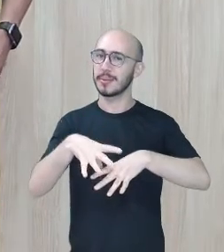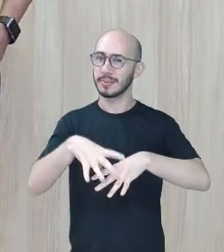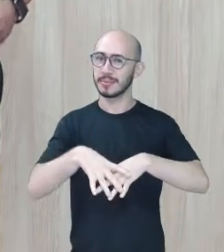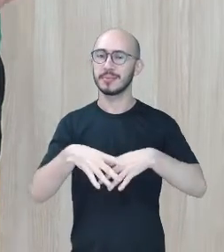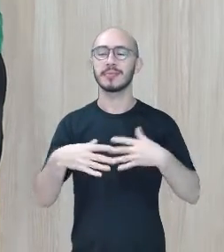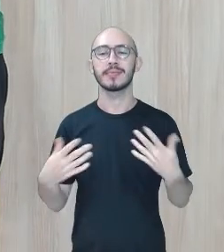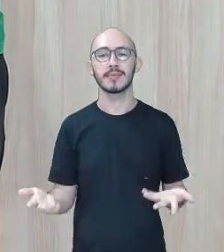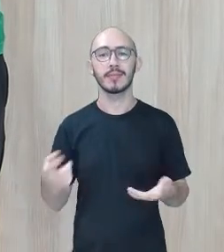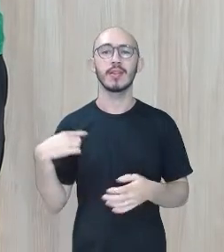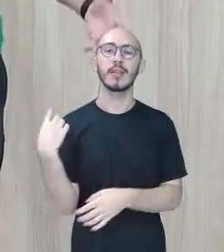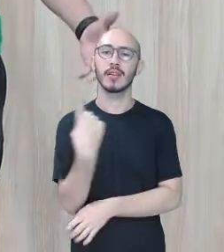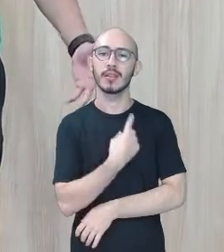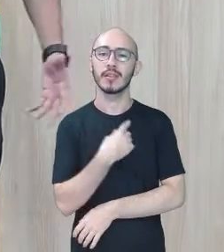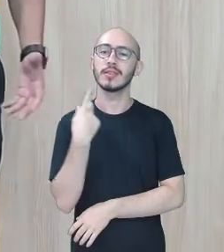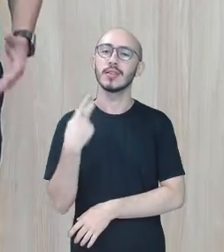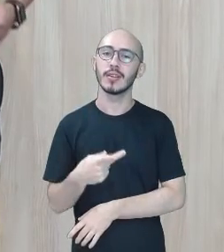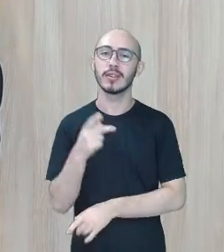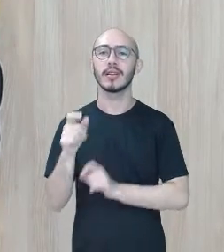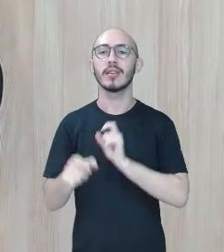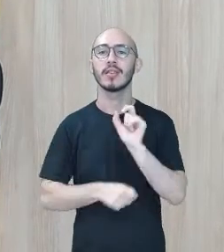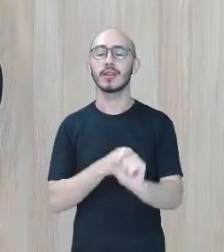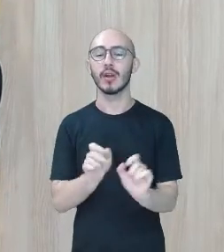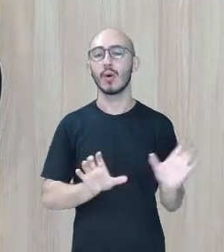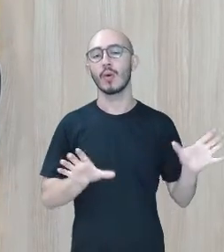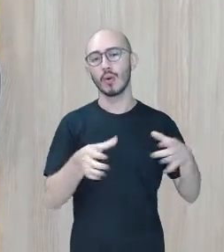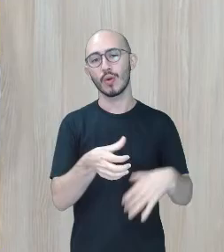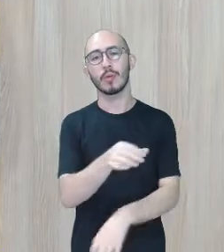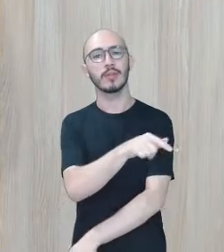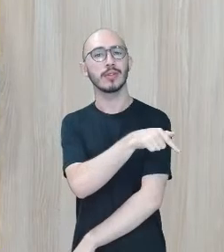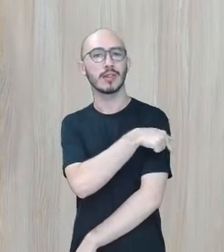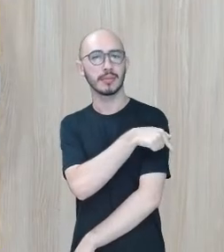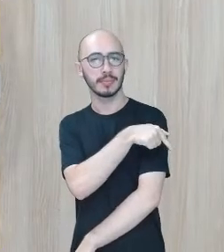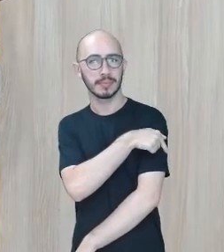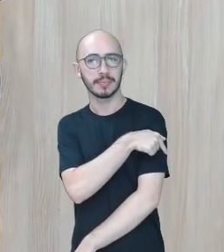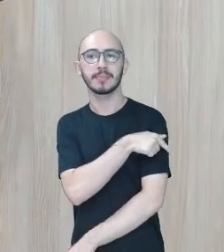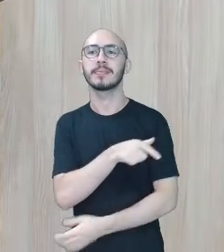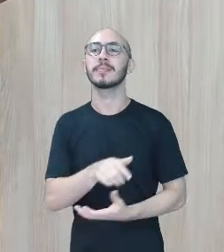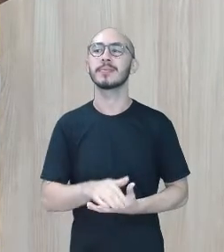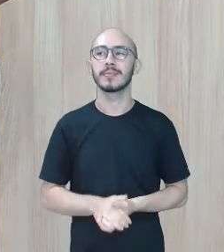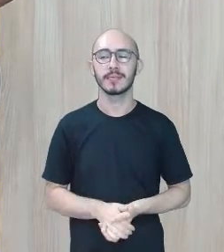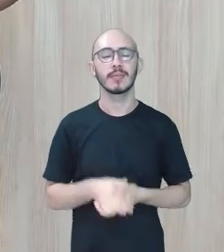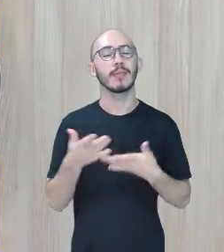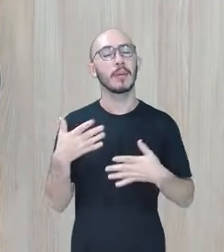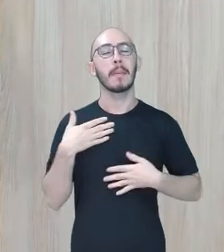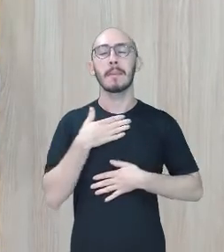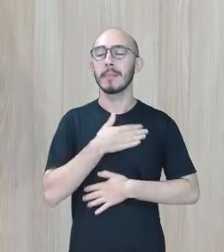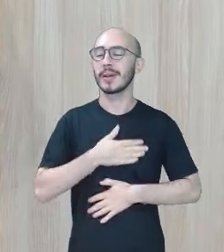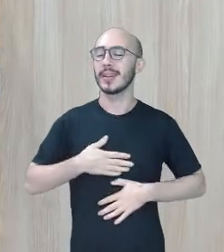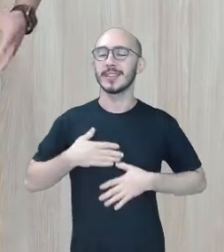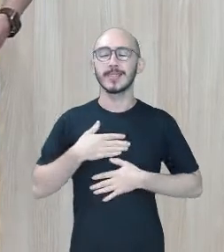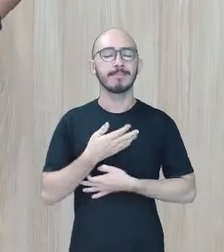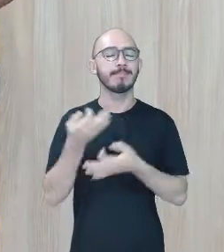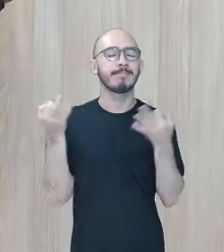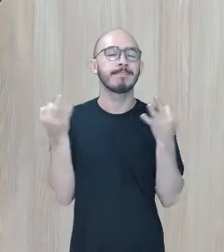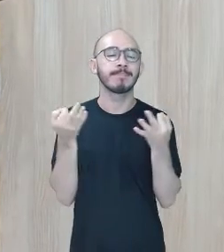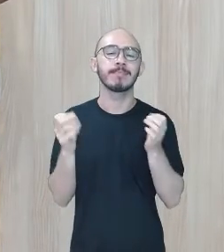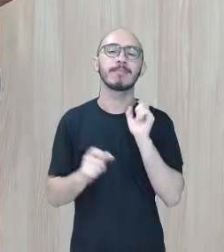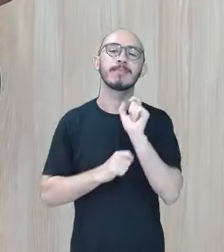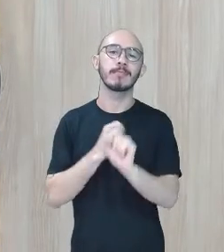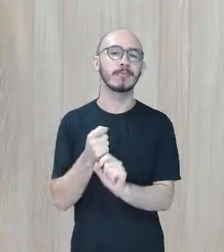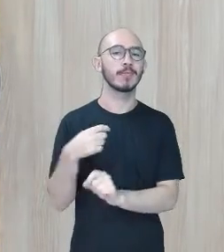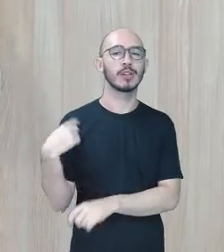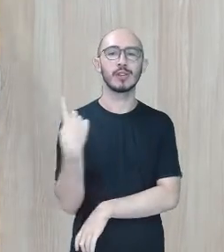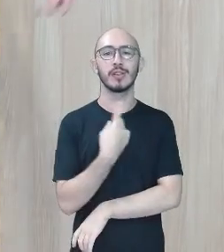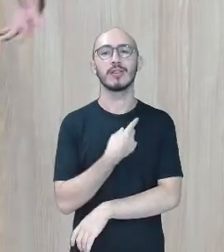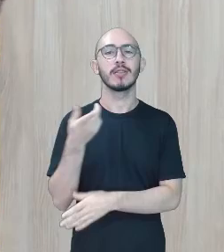matemática. Estamos aqui falando agora para os alunos aí do 7º ano. É um prazer inenarrável poder